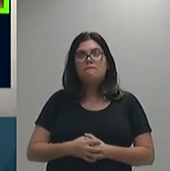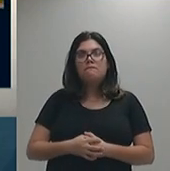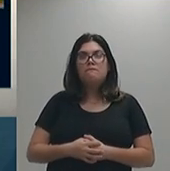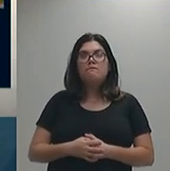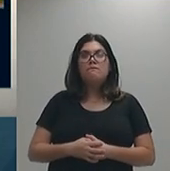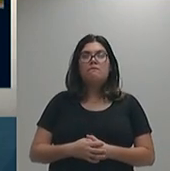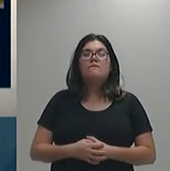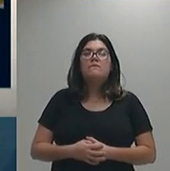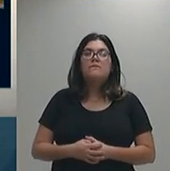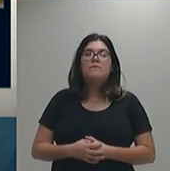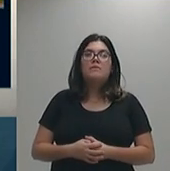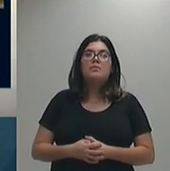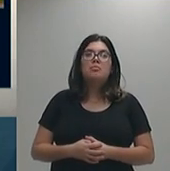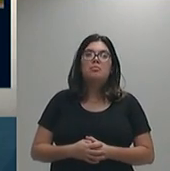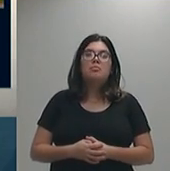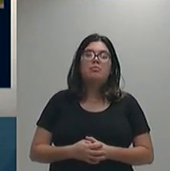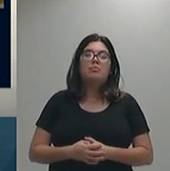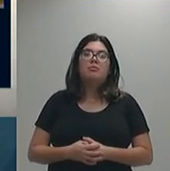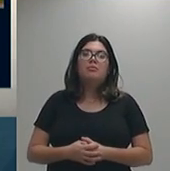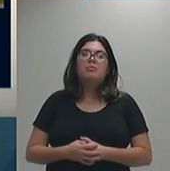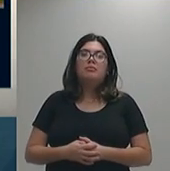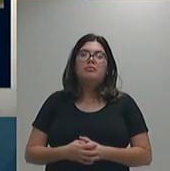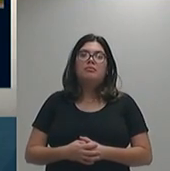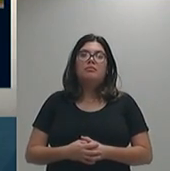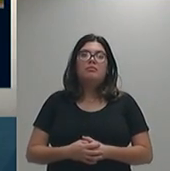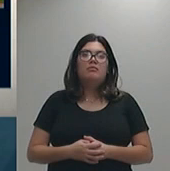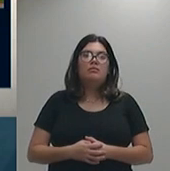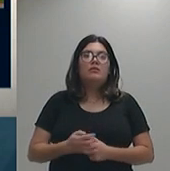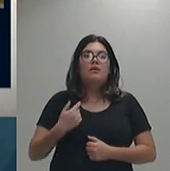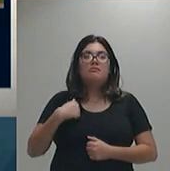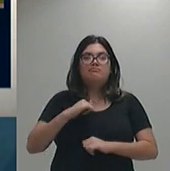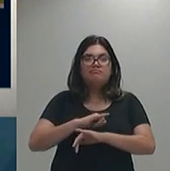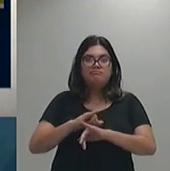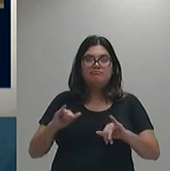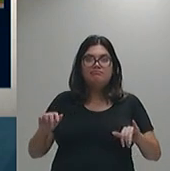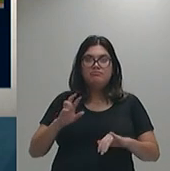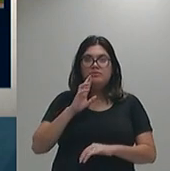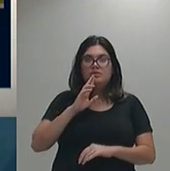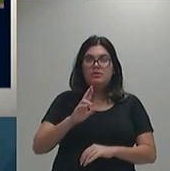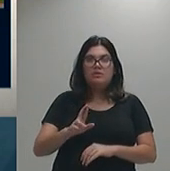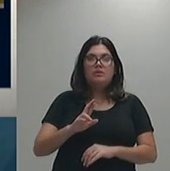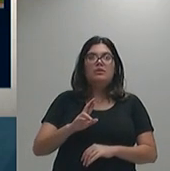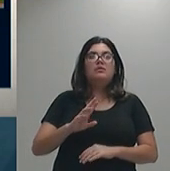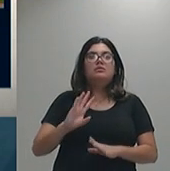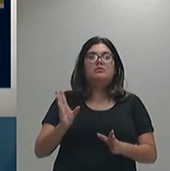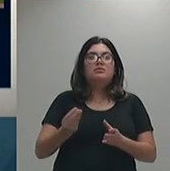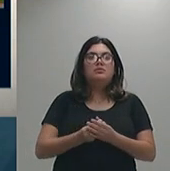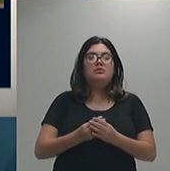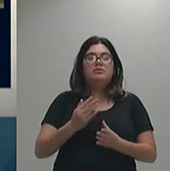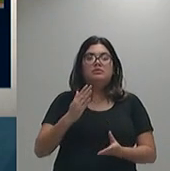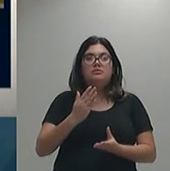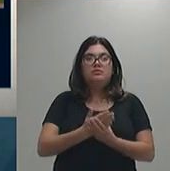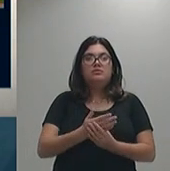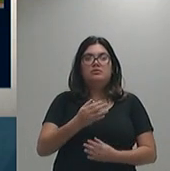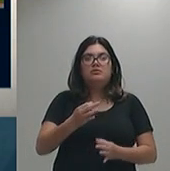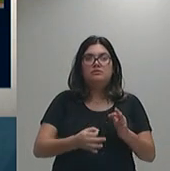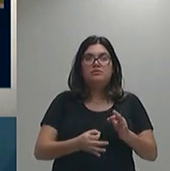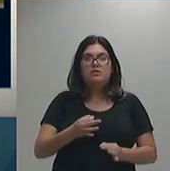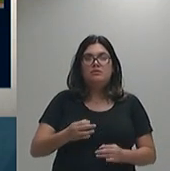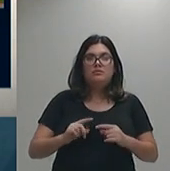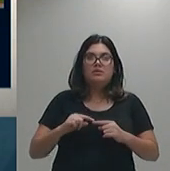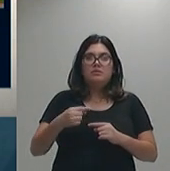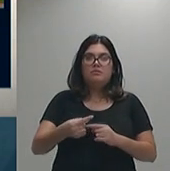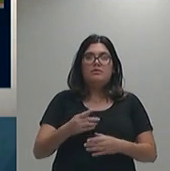é bem então eu programa o resultado prosseguindo no julgamento após o voto-vista